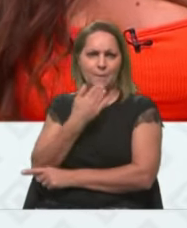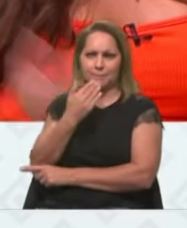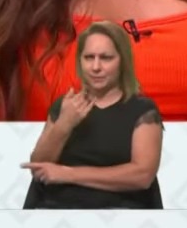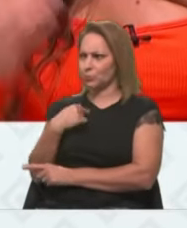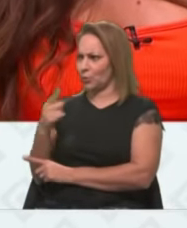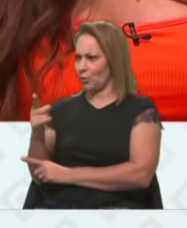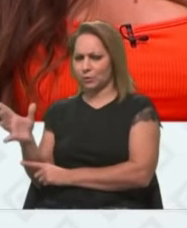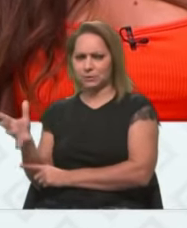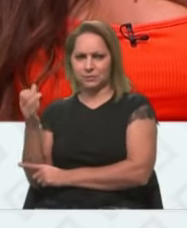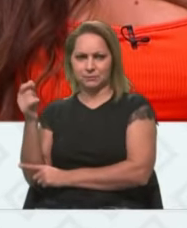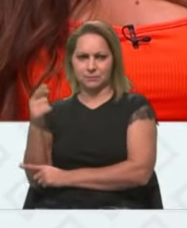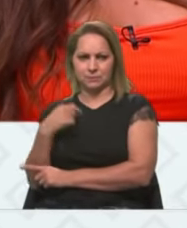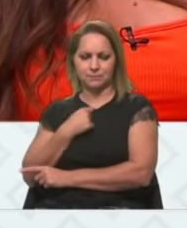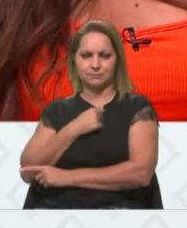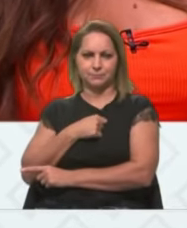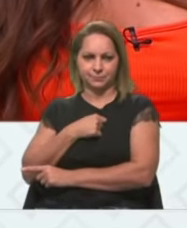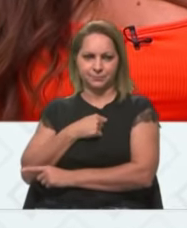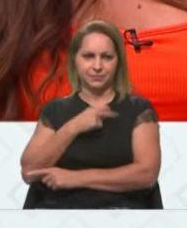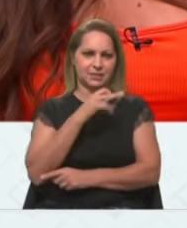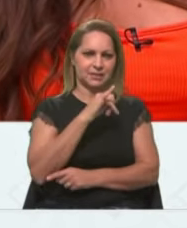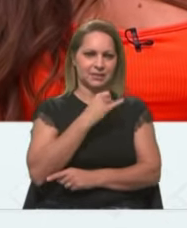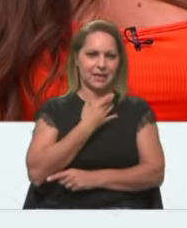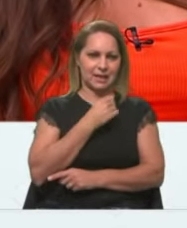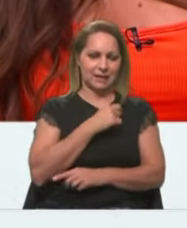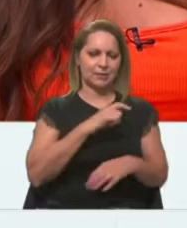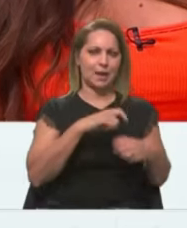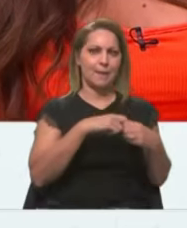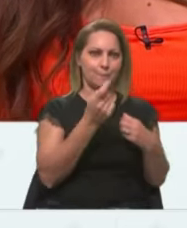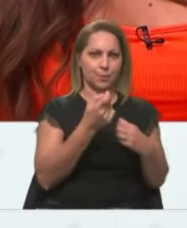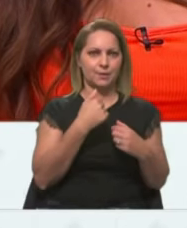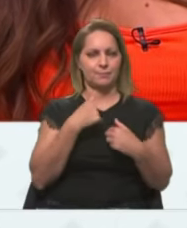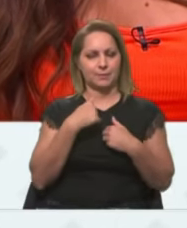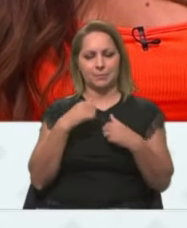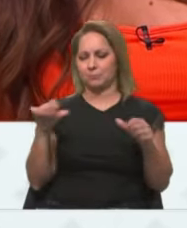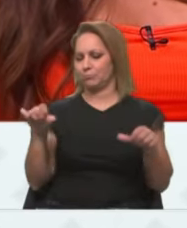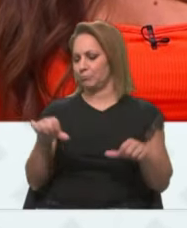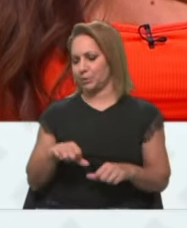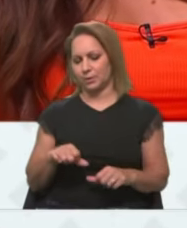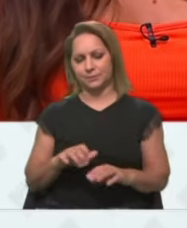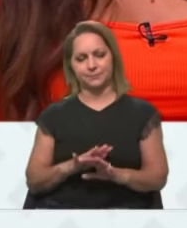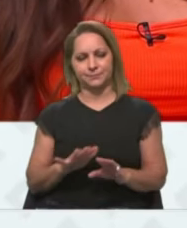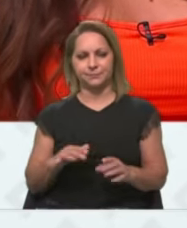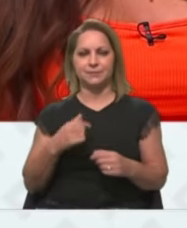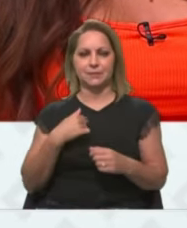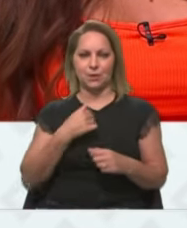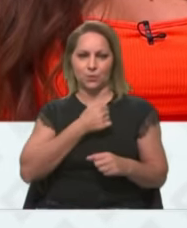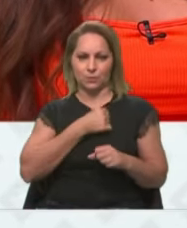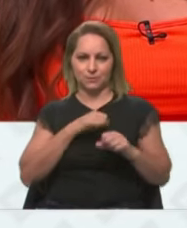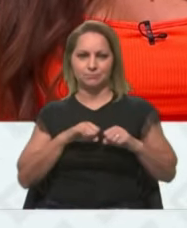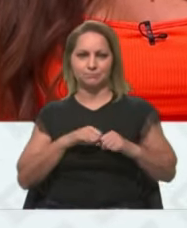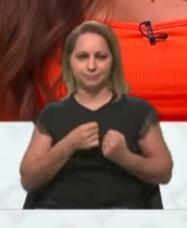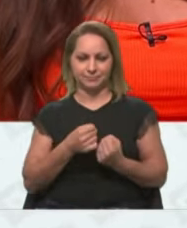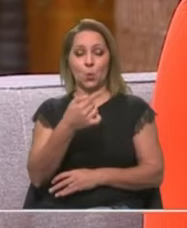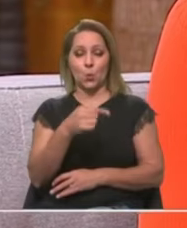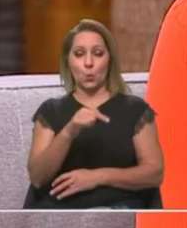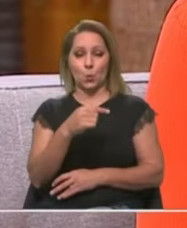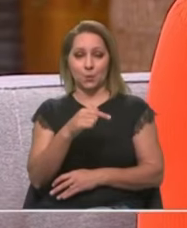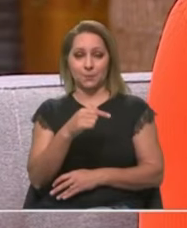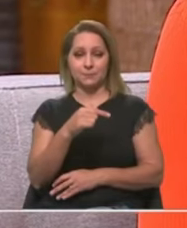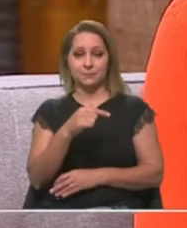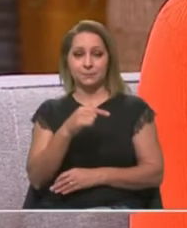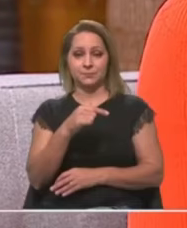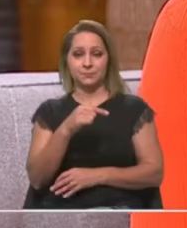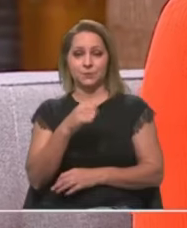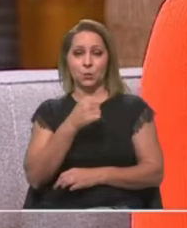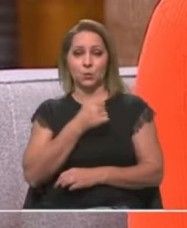mais. E depois o meu Ricardo foi-se embora, foi ainda pior. Aí foi... partiu-me o coração completamente. Eu fui para